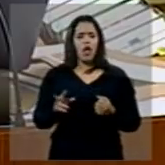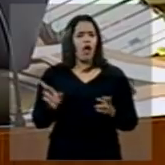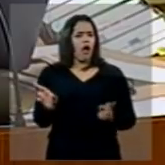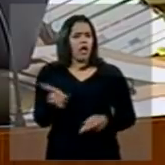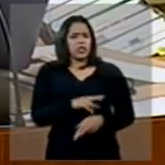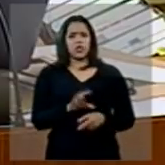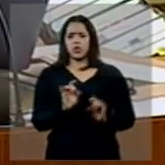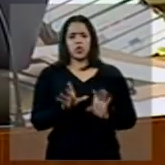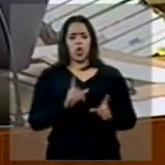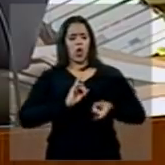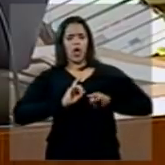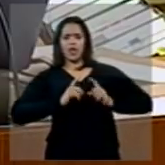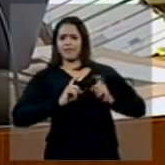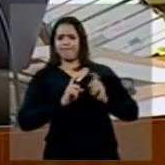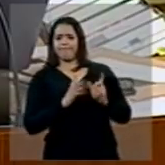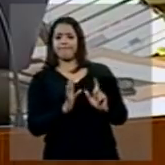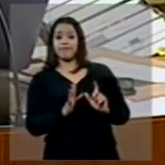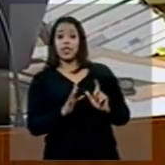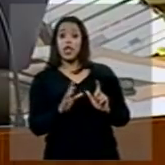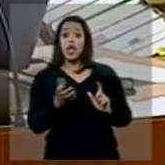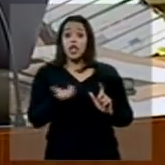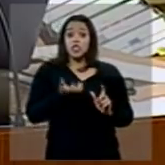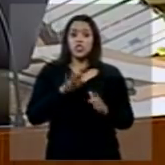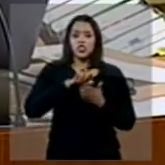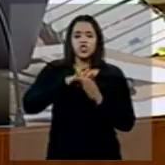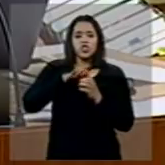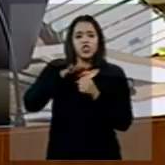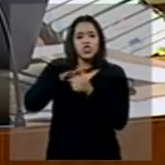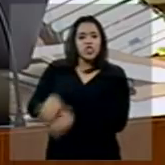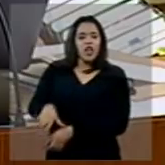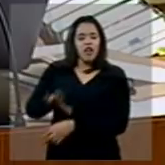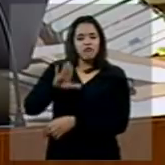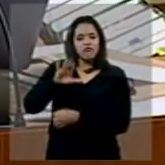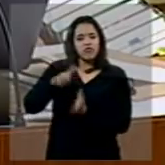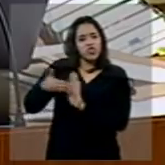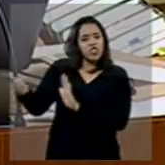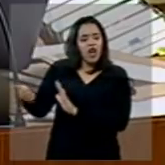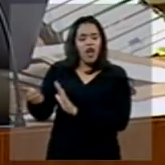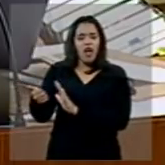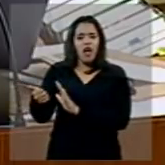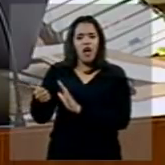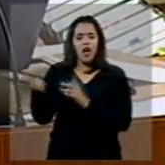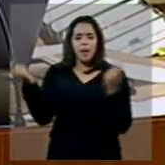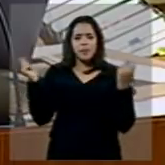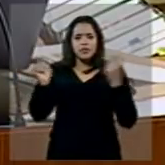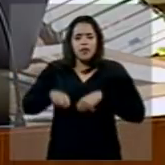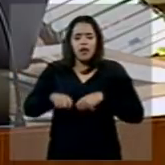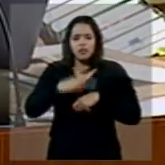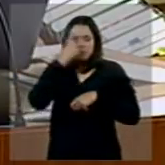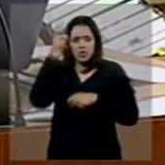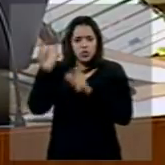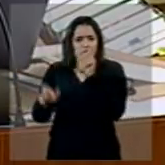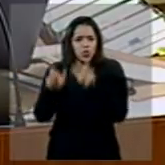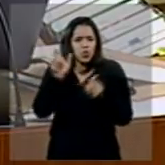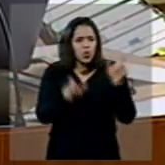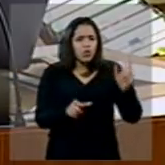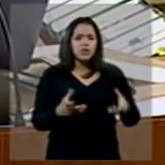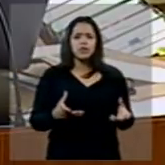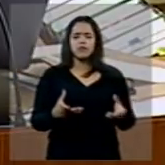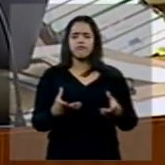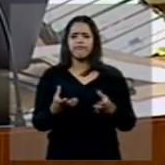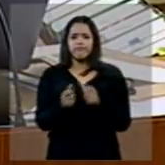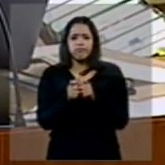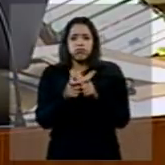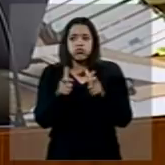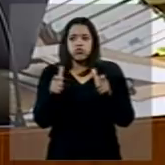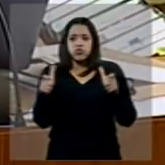conveniência administrativa, tenha suprimido a capacidade eleitoral ativa de um número tão significativo de cidadãos, sem